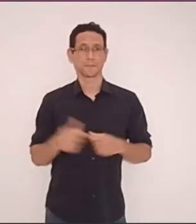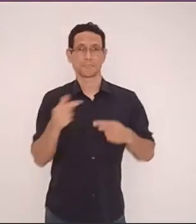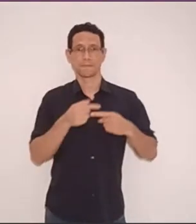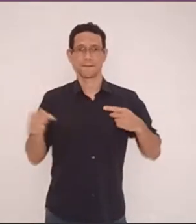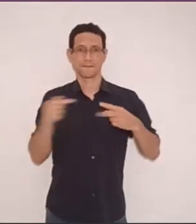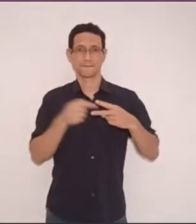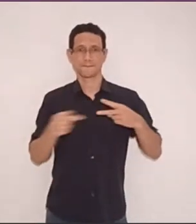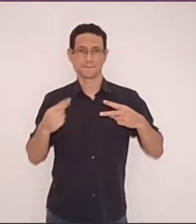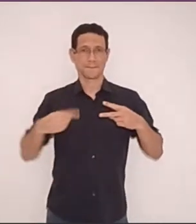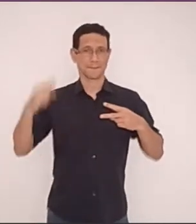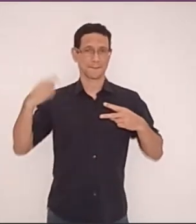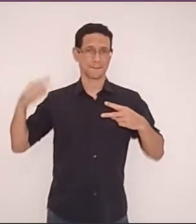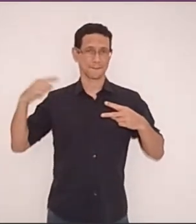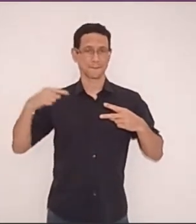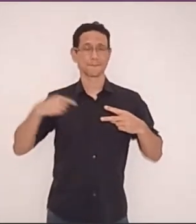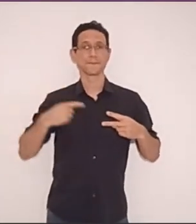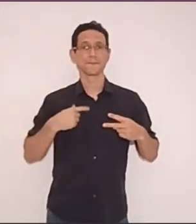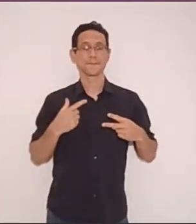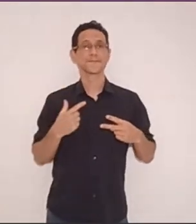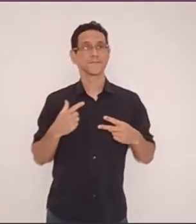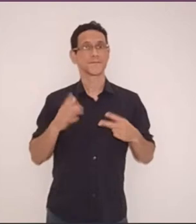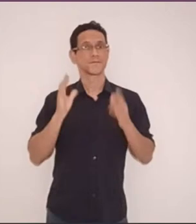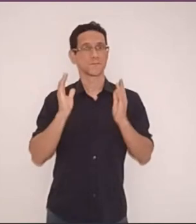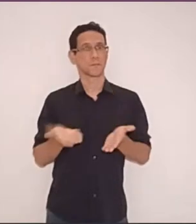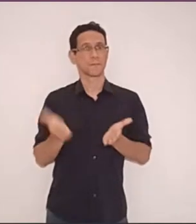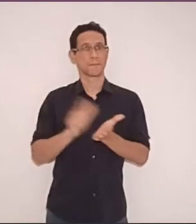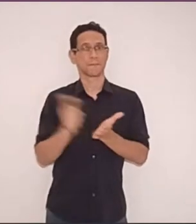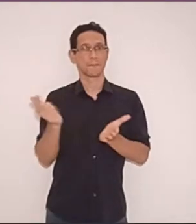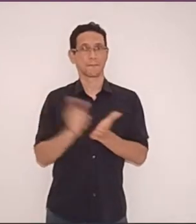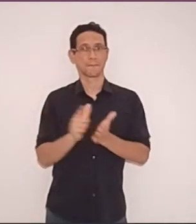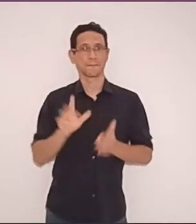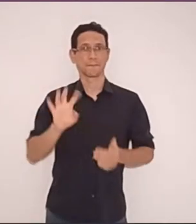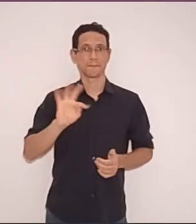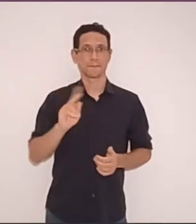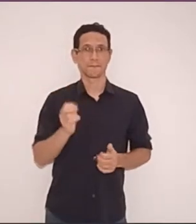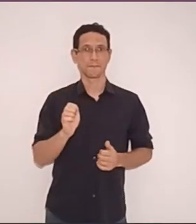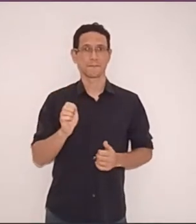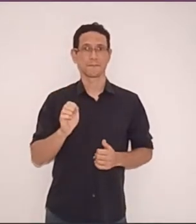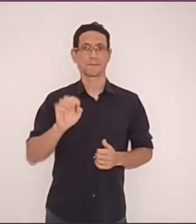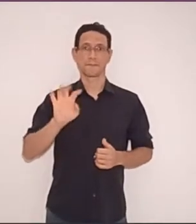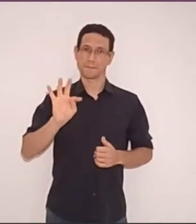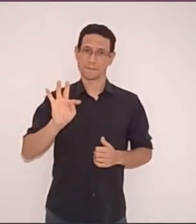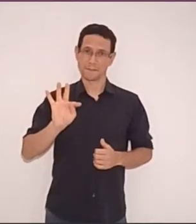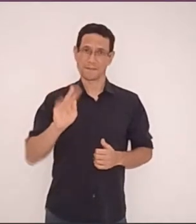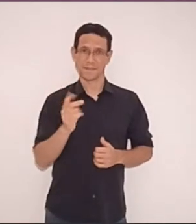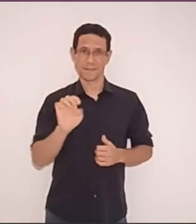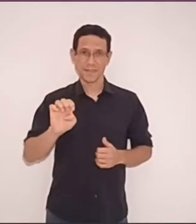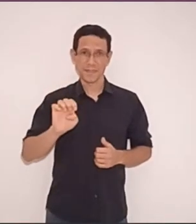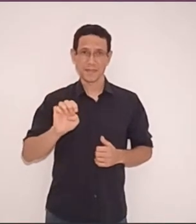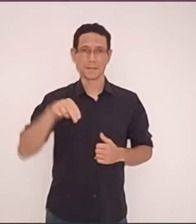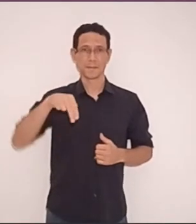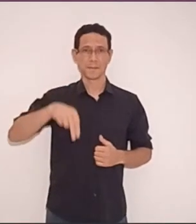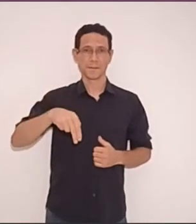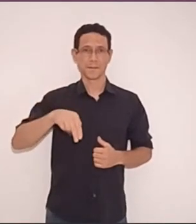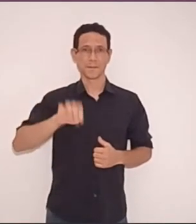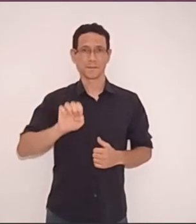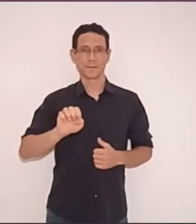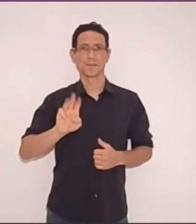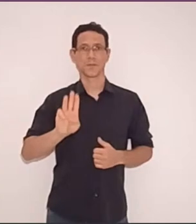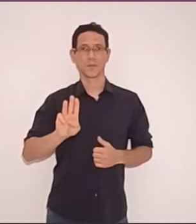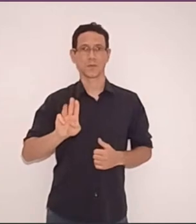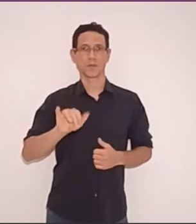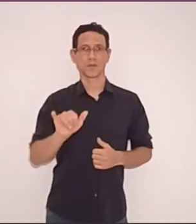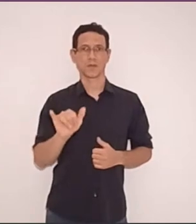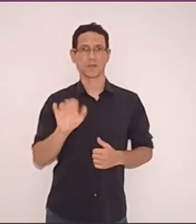semanas atrás eu virei matéria elas do jornal The New York Times eu fiquei muito feliz porque é uma conquista tanto